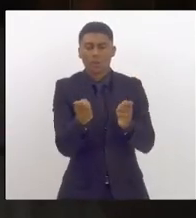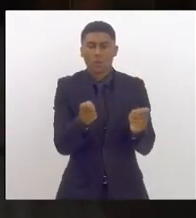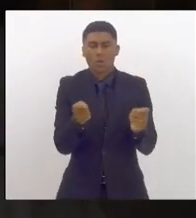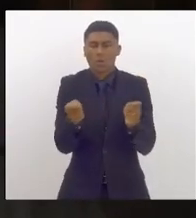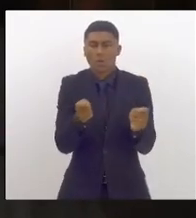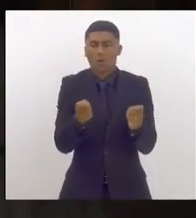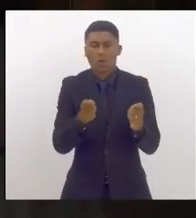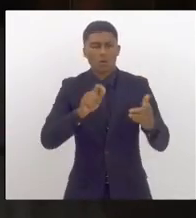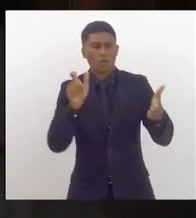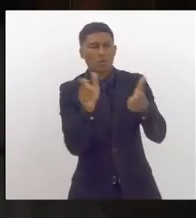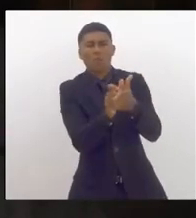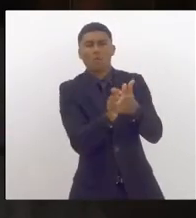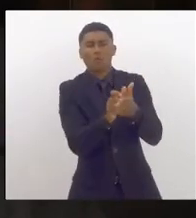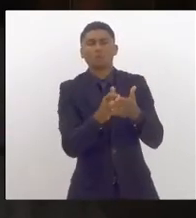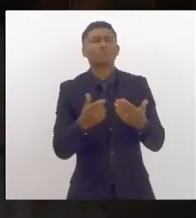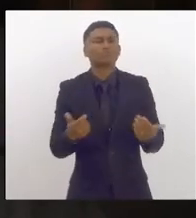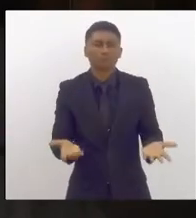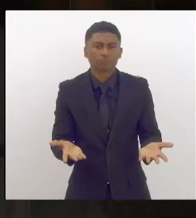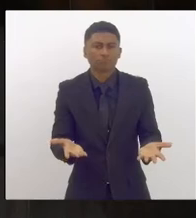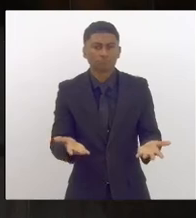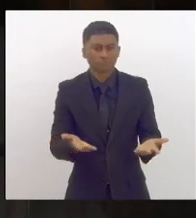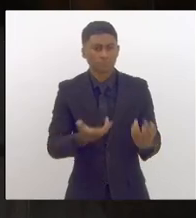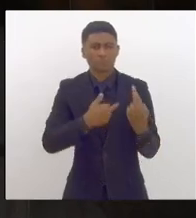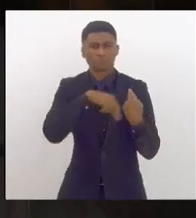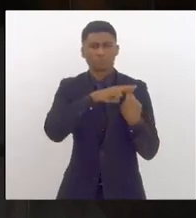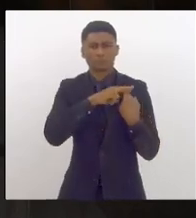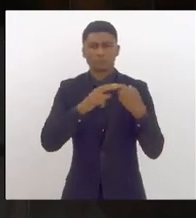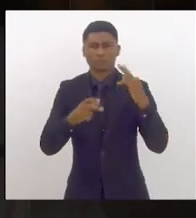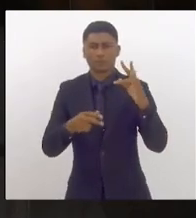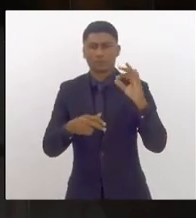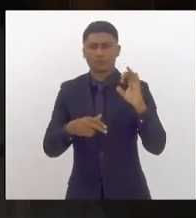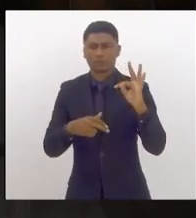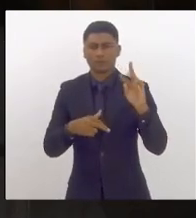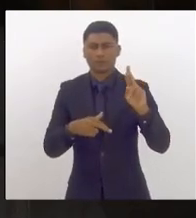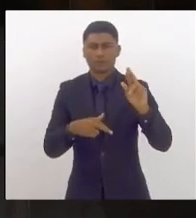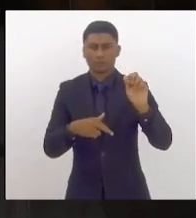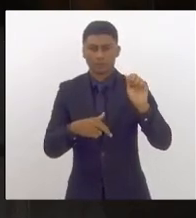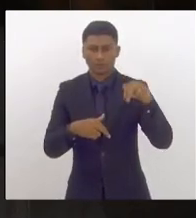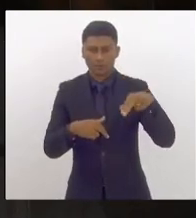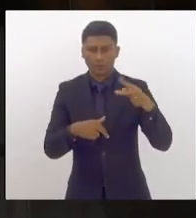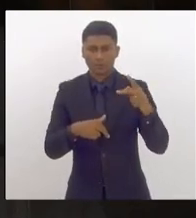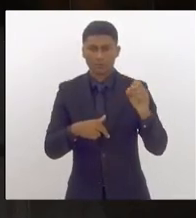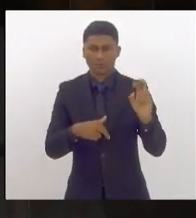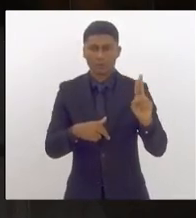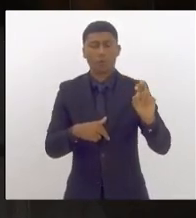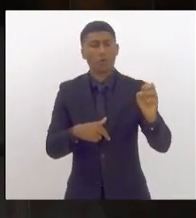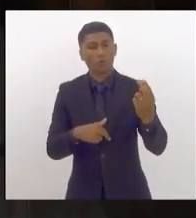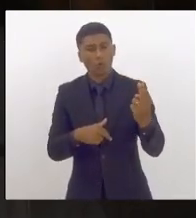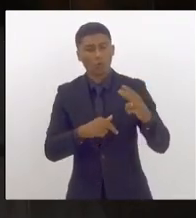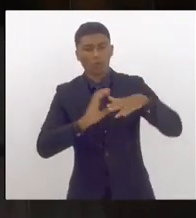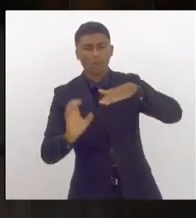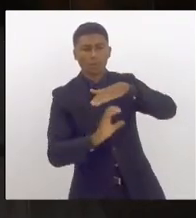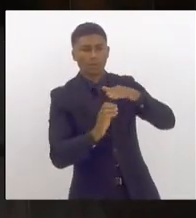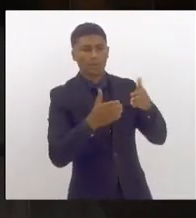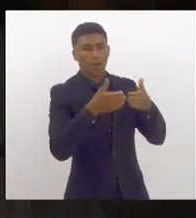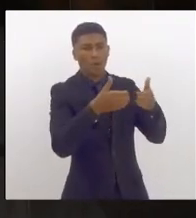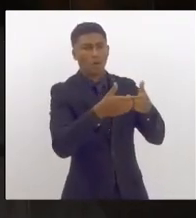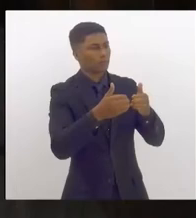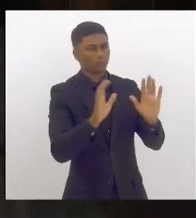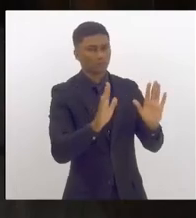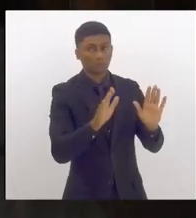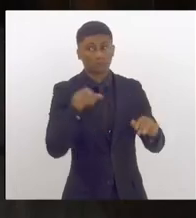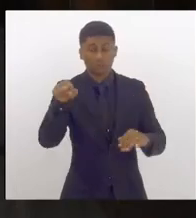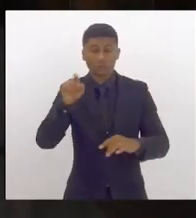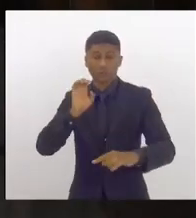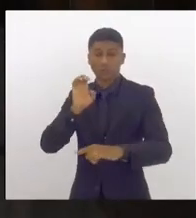não mais sobre sobre a sob a tutela da fetranspor não mais sob a tutela das empresas de ônibus mas sob a tutela do Estado